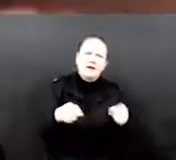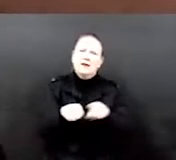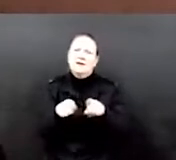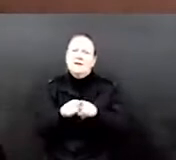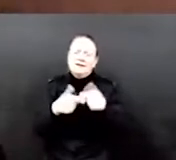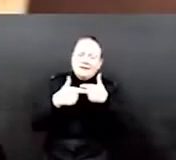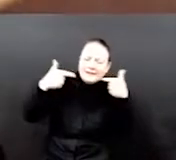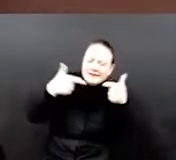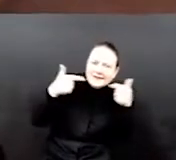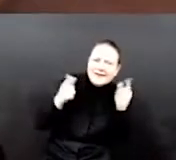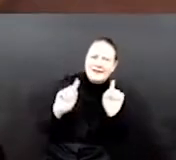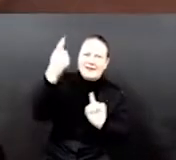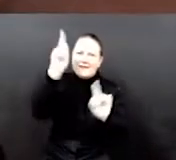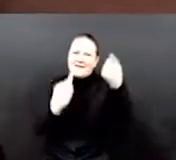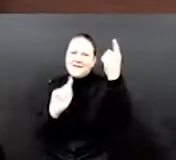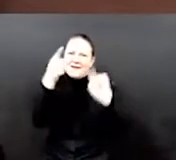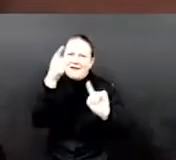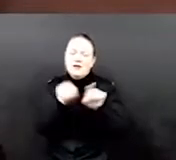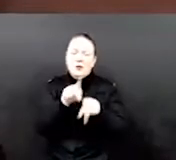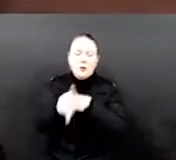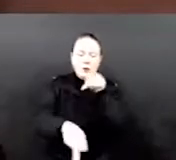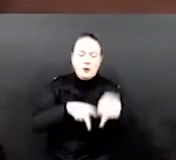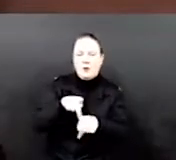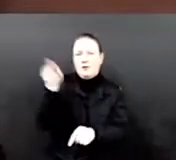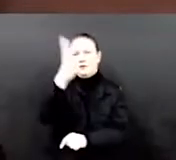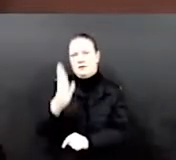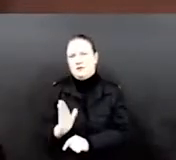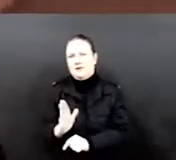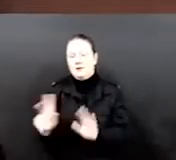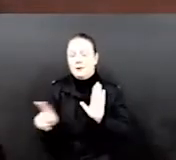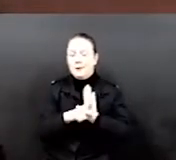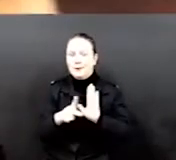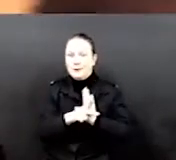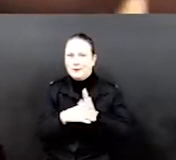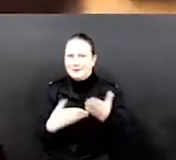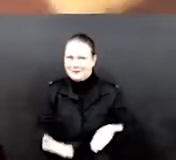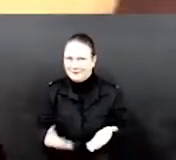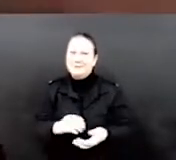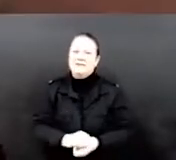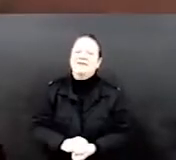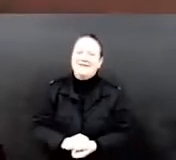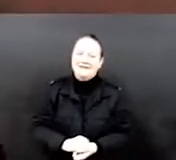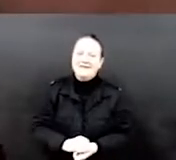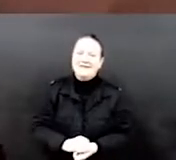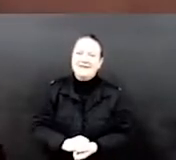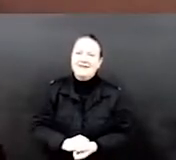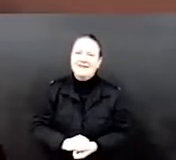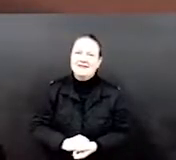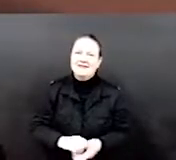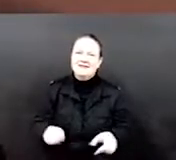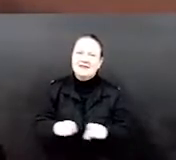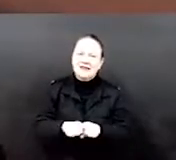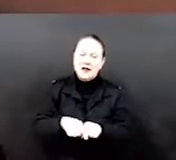né? Do povo brasileiro. E a gente tem visto uma consciência tão bonita do nosso carnaval, do